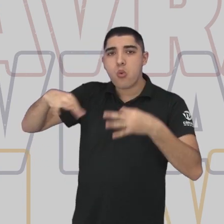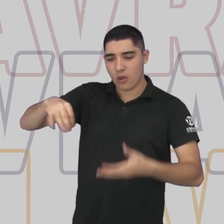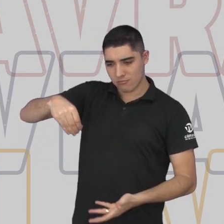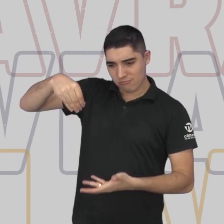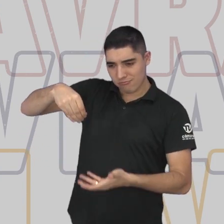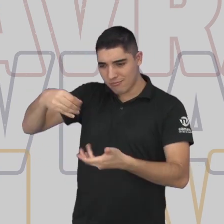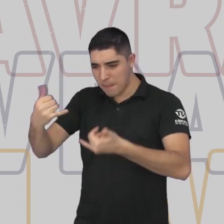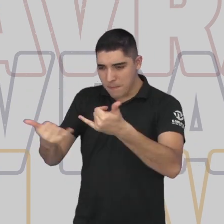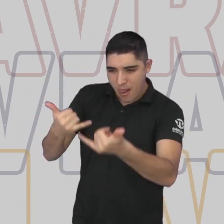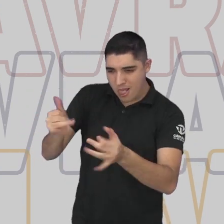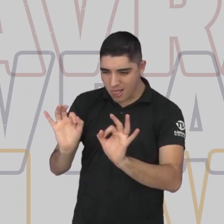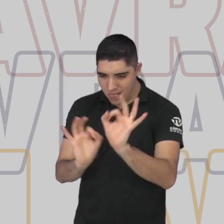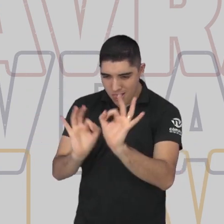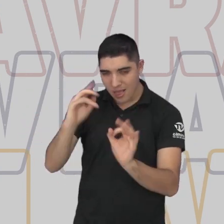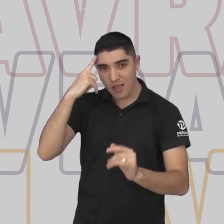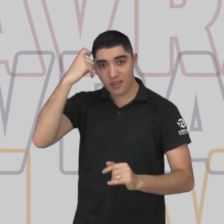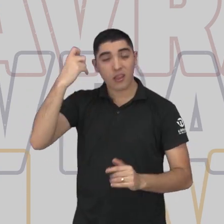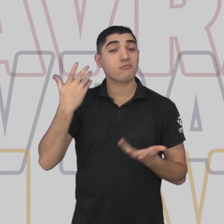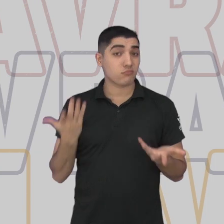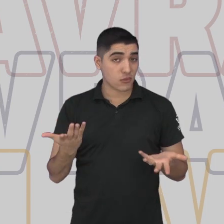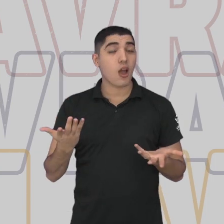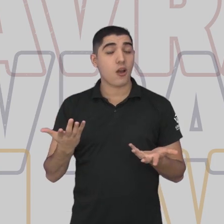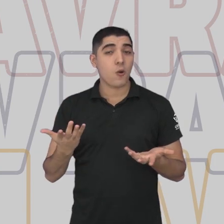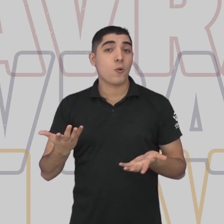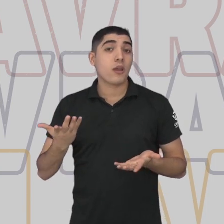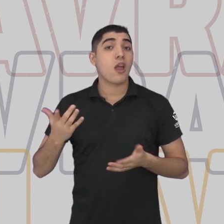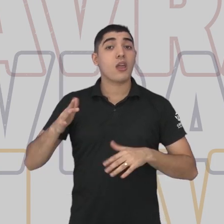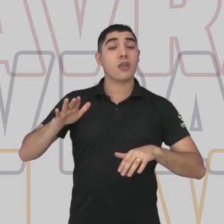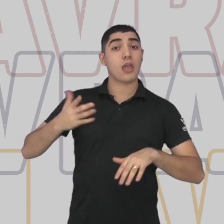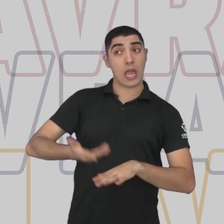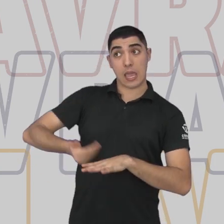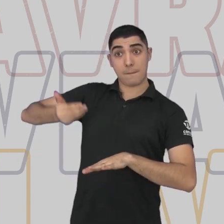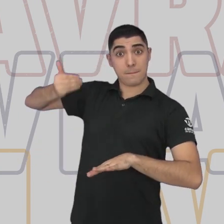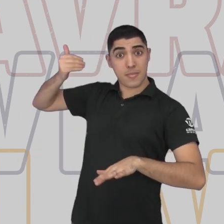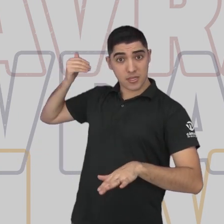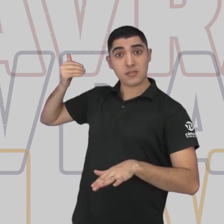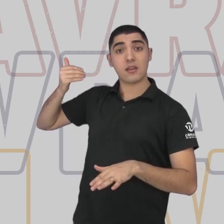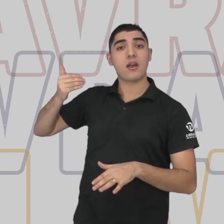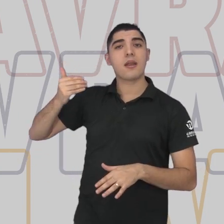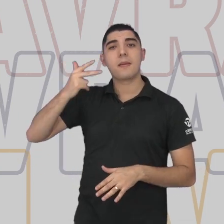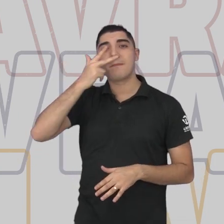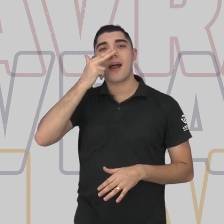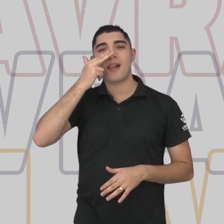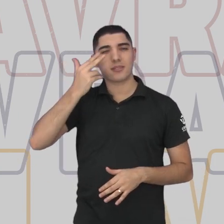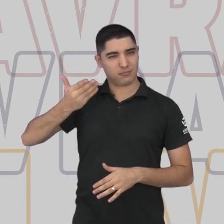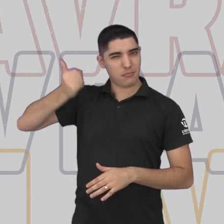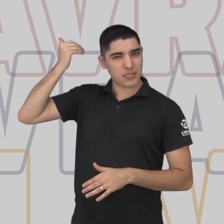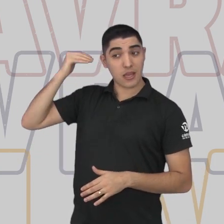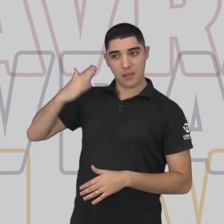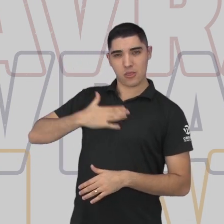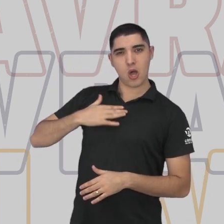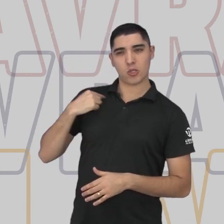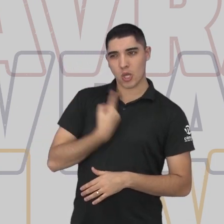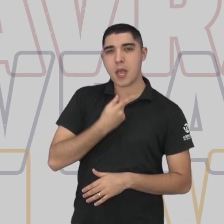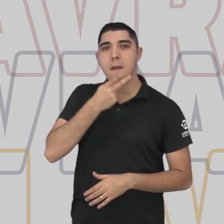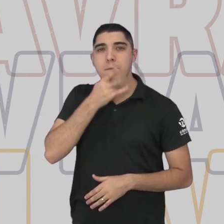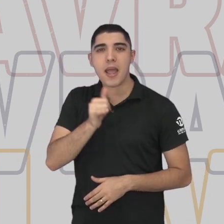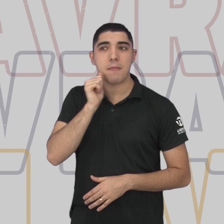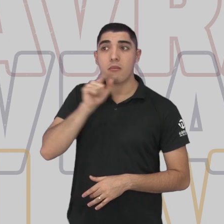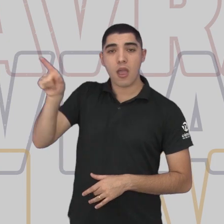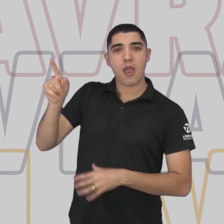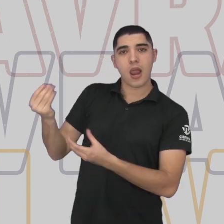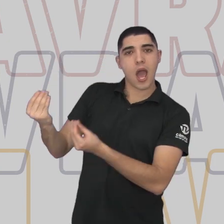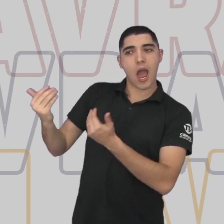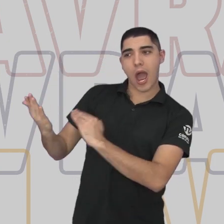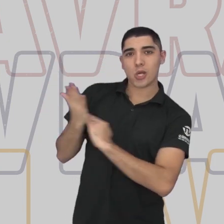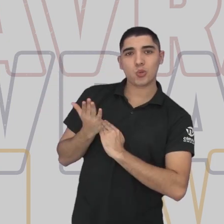um saquinho, cria a própria brincadeira, o próprio jogo, né? Então, e às vezes a gente, no passado um pouco assim